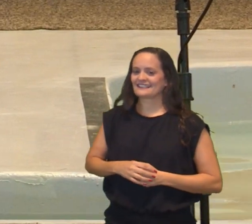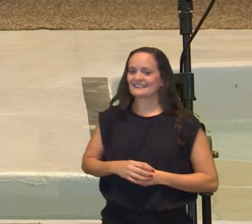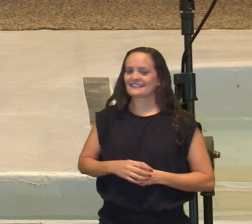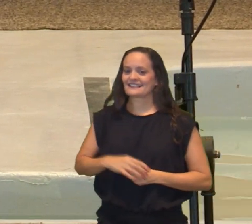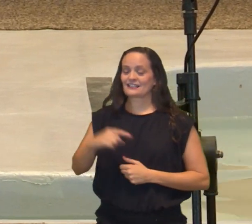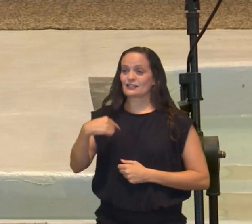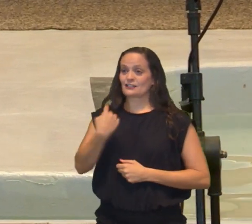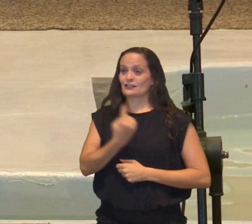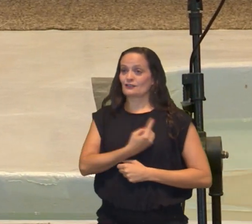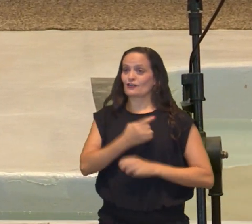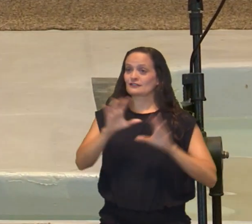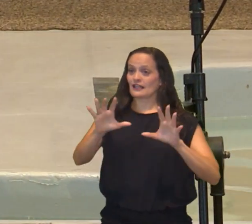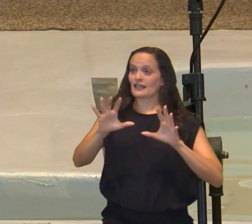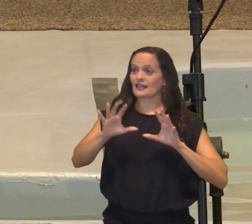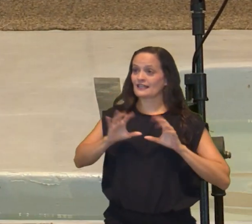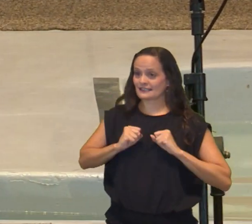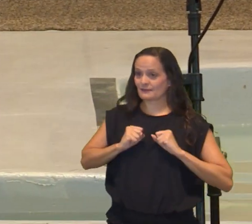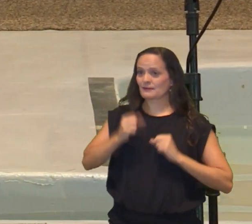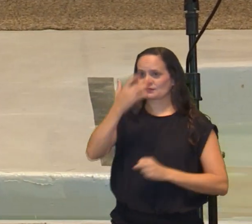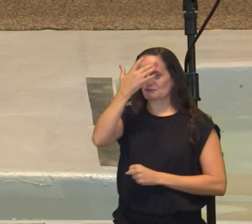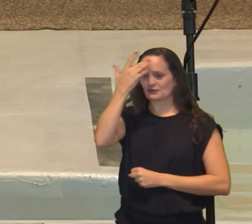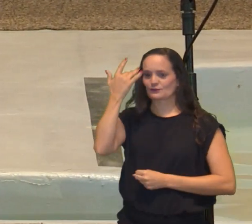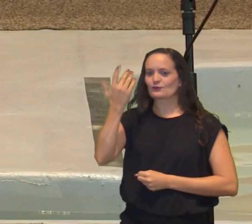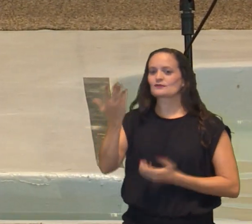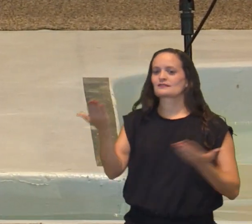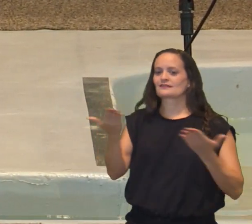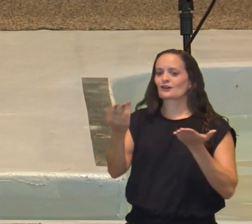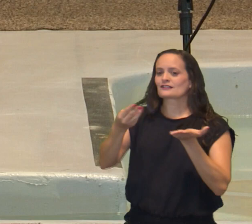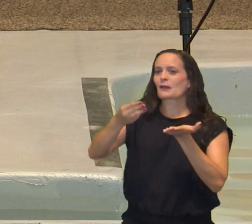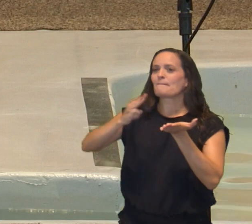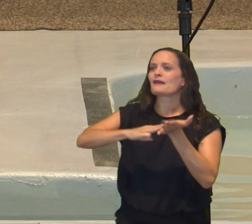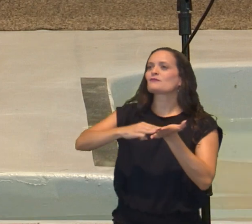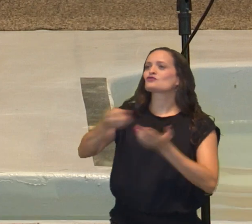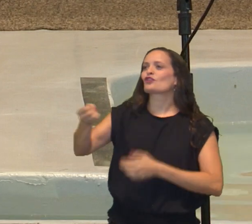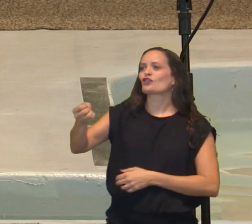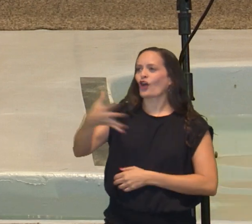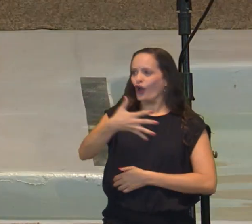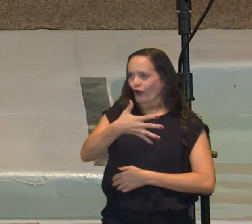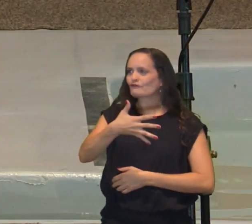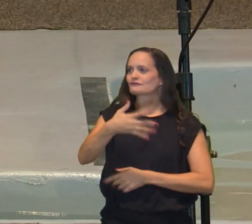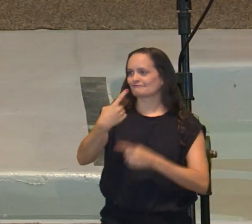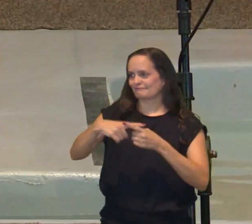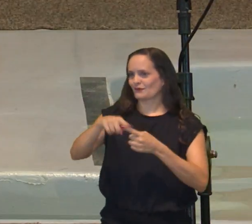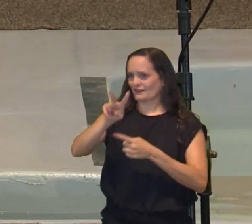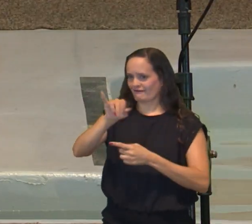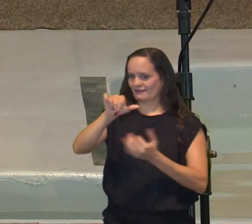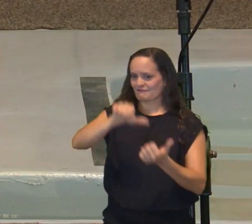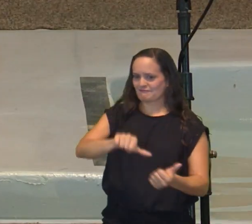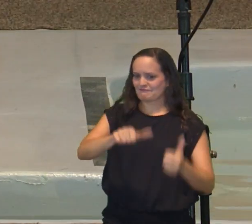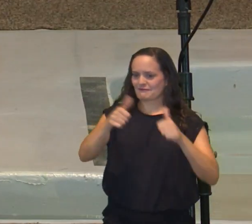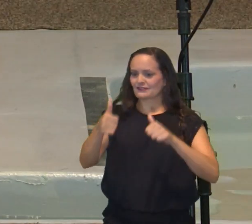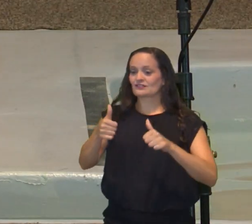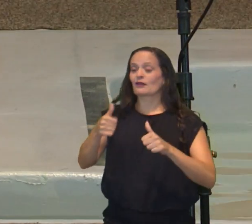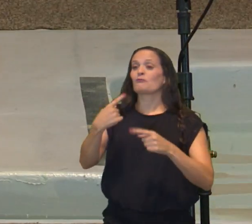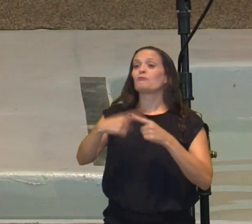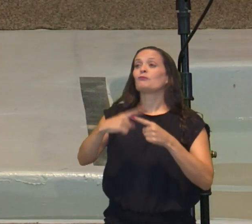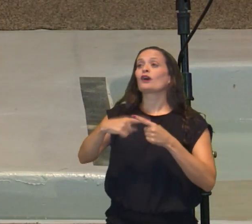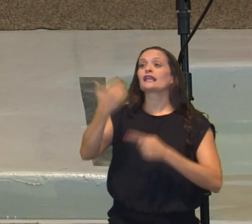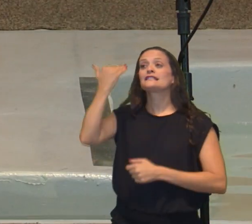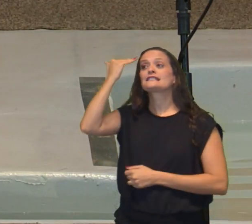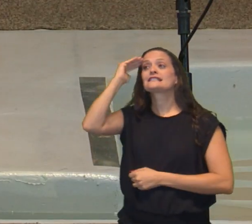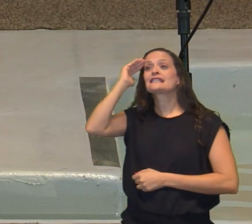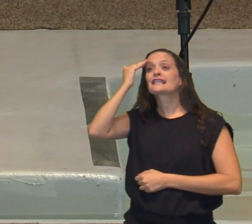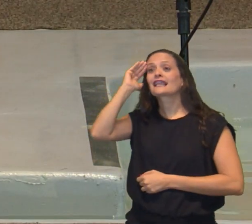recebermos como membros da Igreja Memorial Batista novos irmãos que entenderam